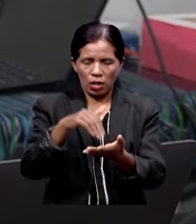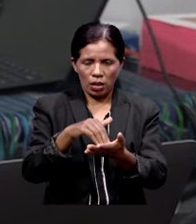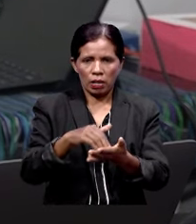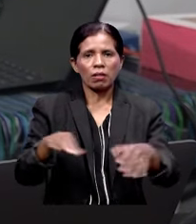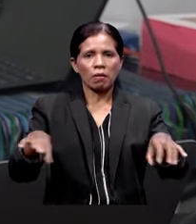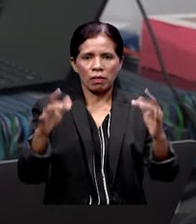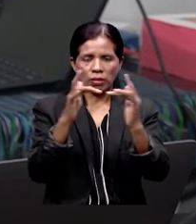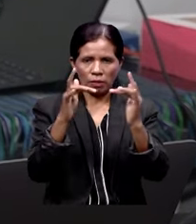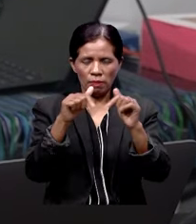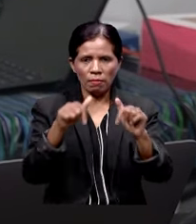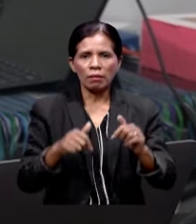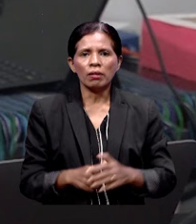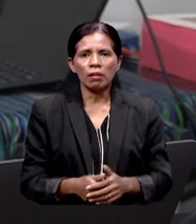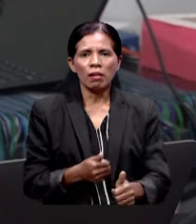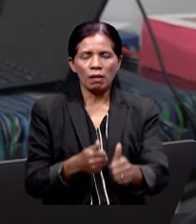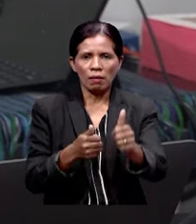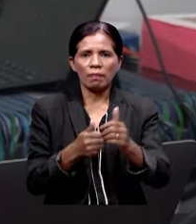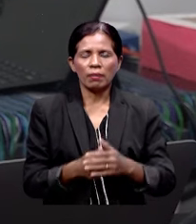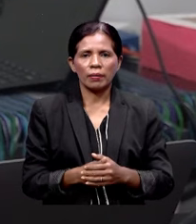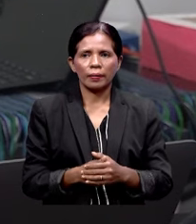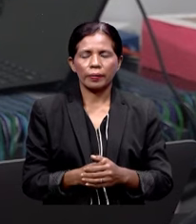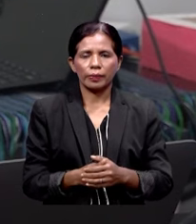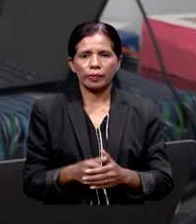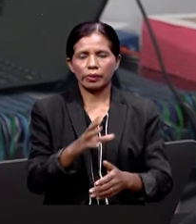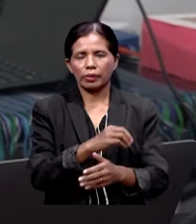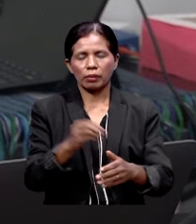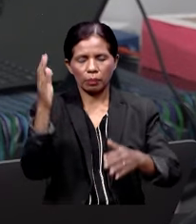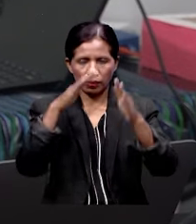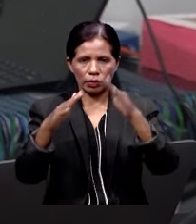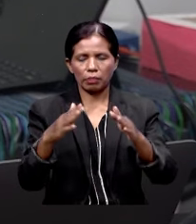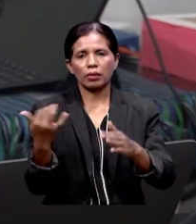ni bazia ba lamentasuin sinebe ke publik